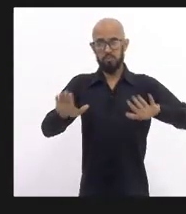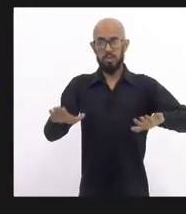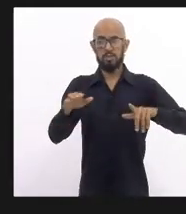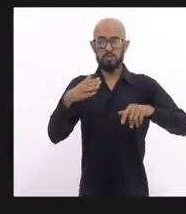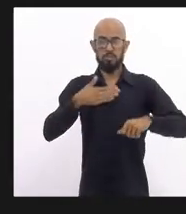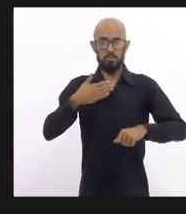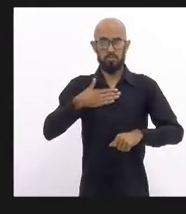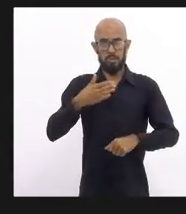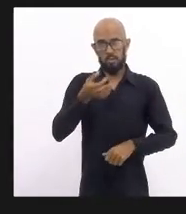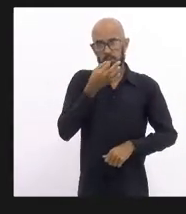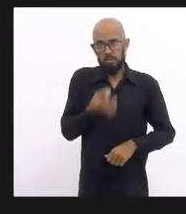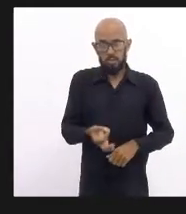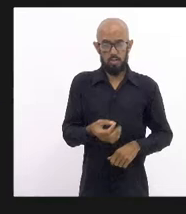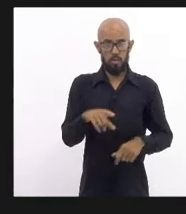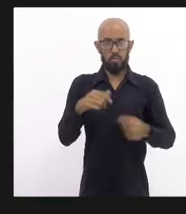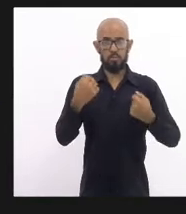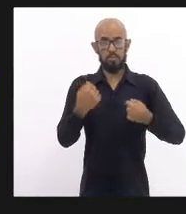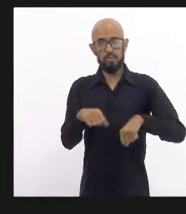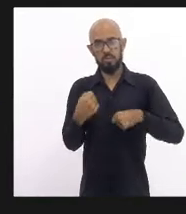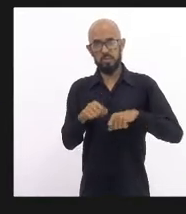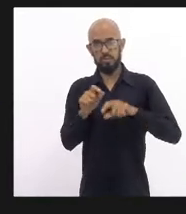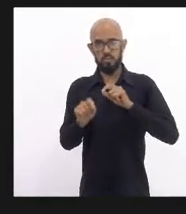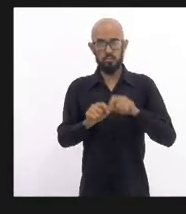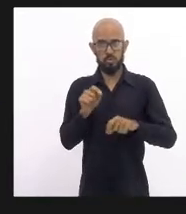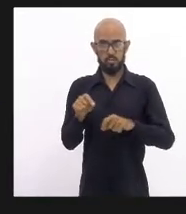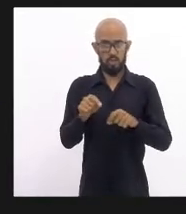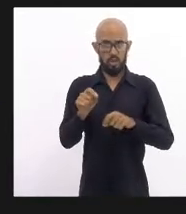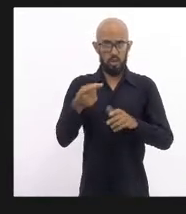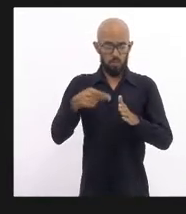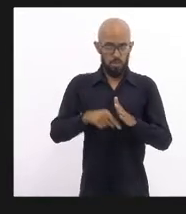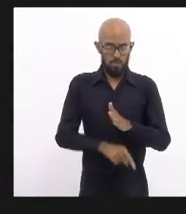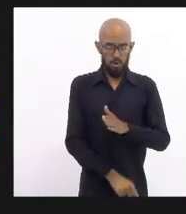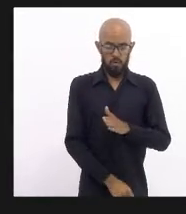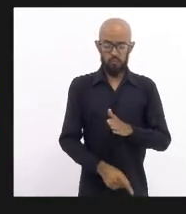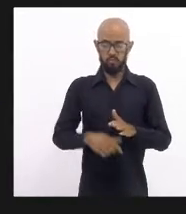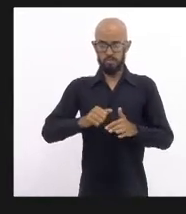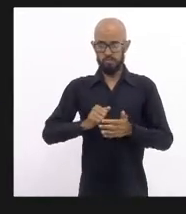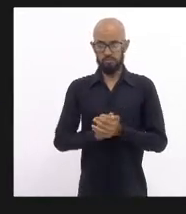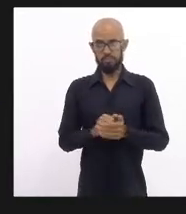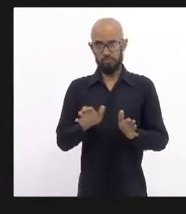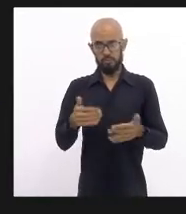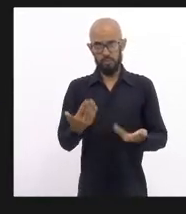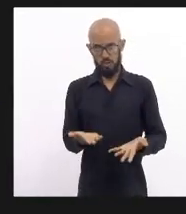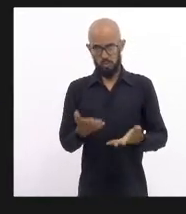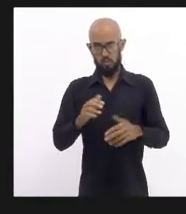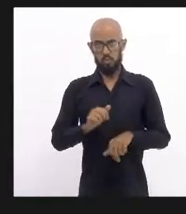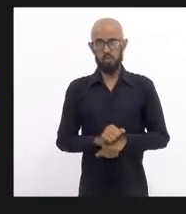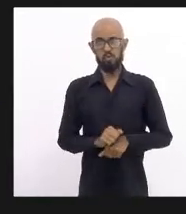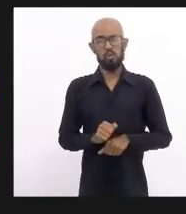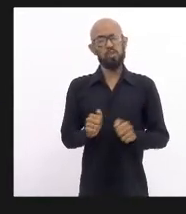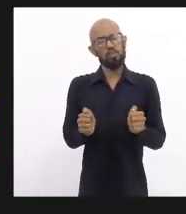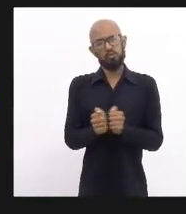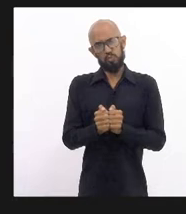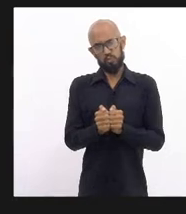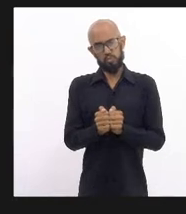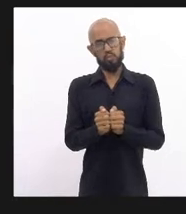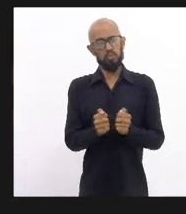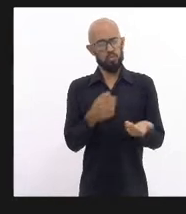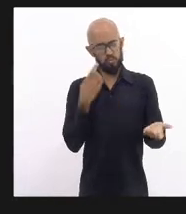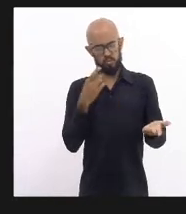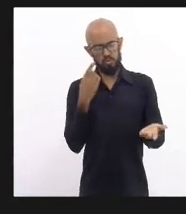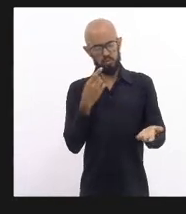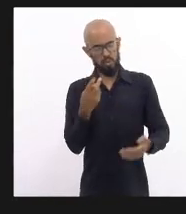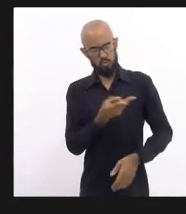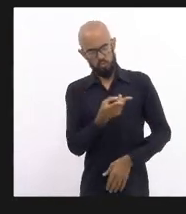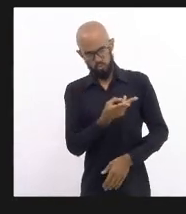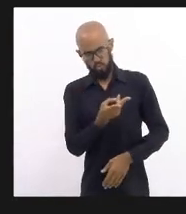entendimento, carece de que seja mais aprofundado e na presença dos deputados. E eu queria solicitar a